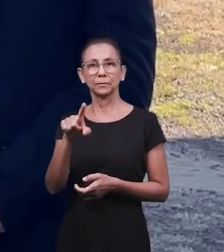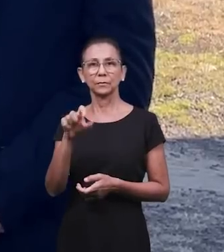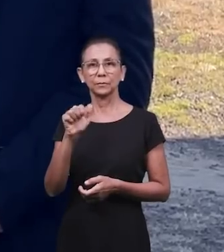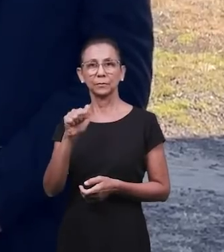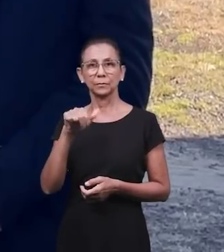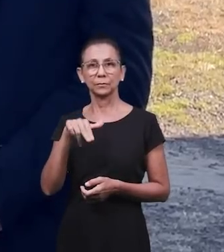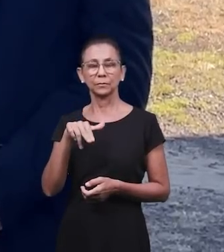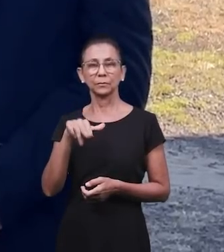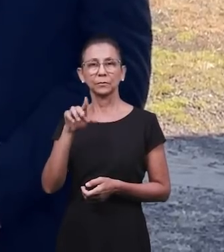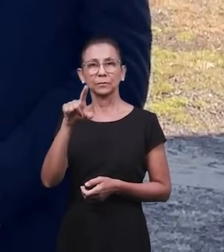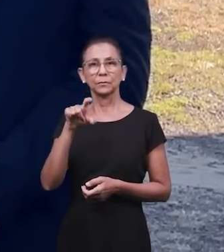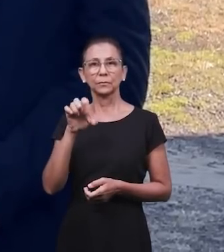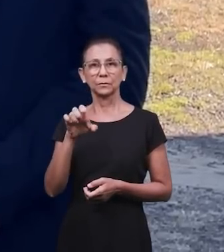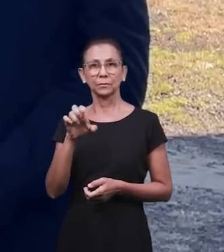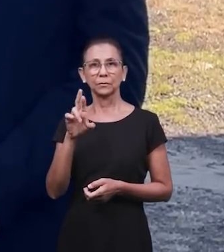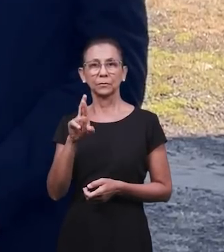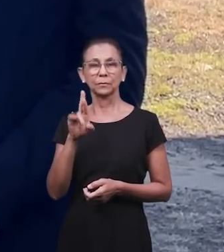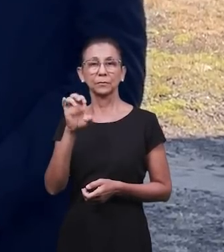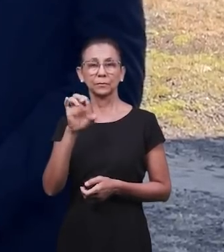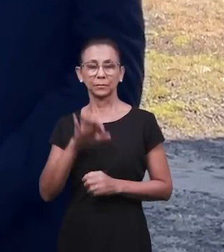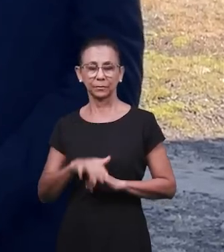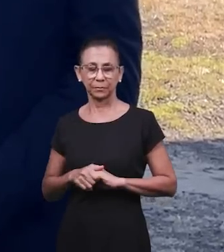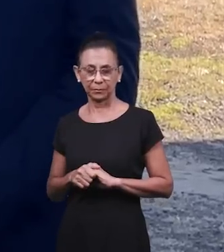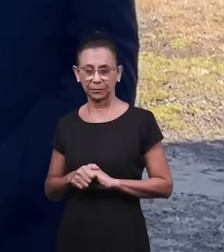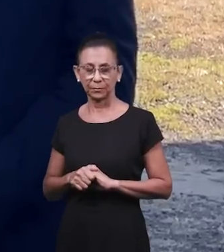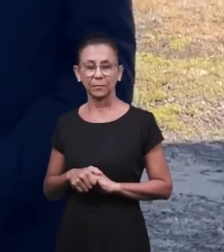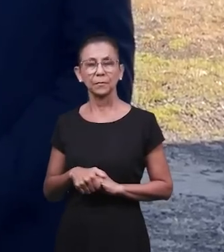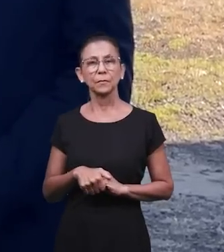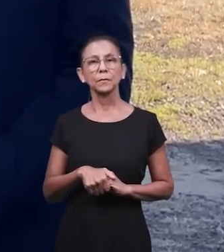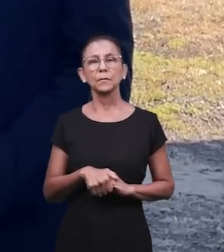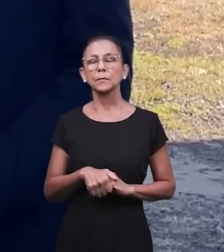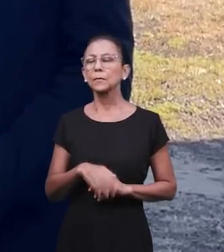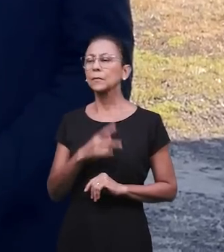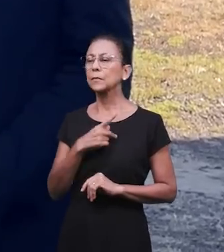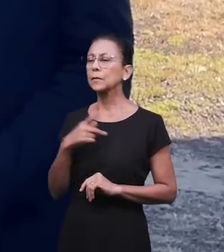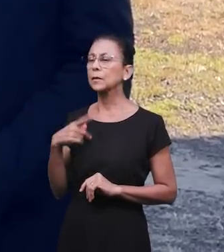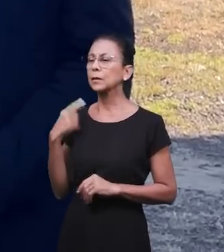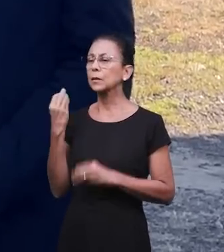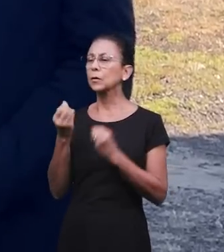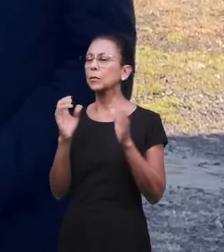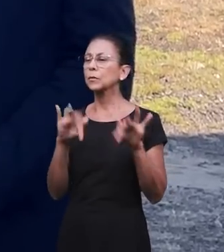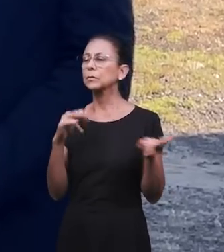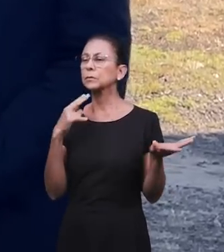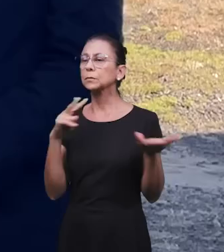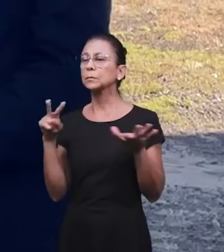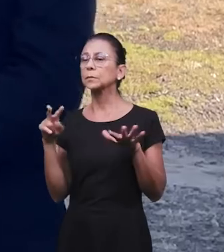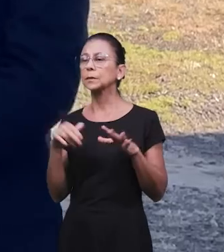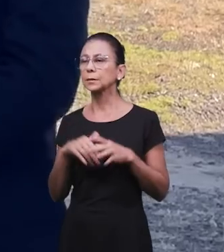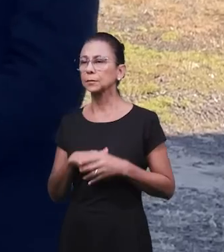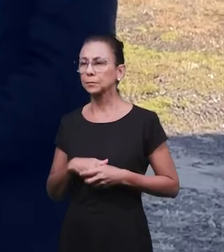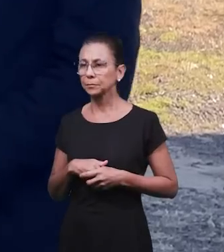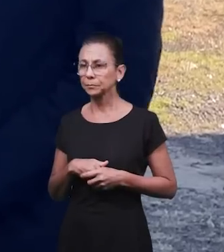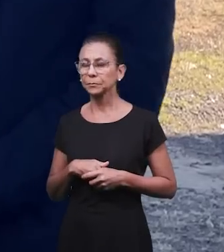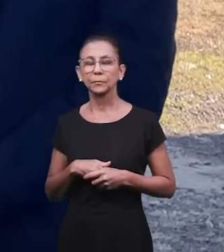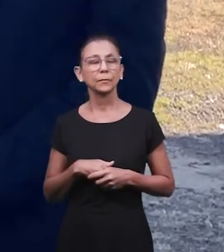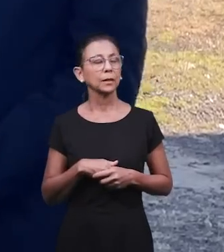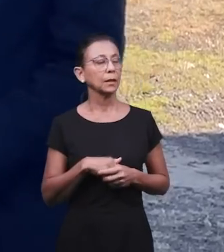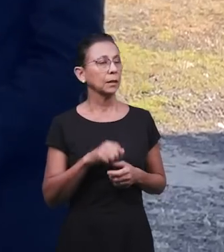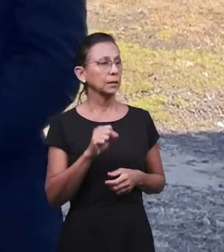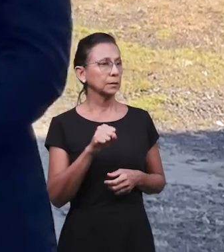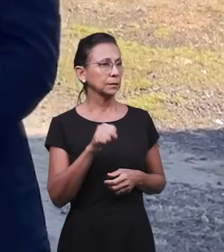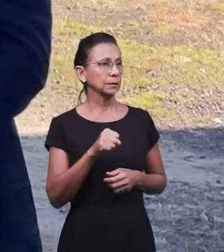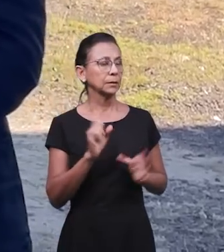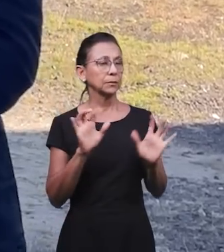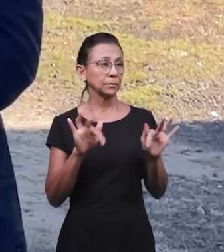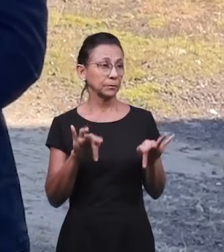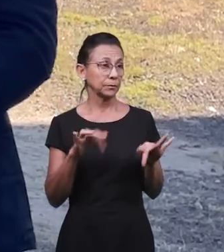da região noroeste e o pastor Márcio vai contar para a gente um pouquinho de como está sendo esse final de semana. Sim, Lucélia,